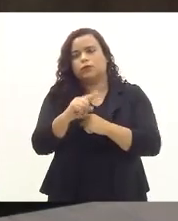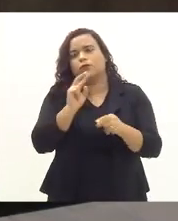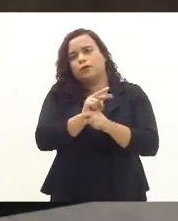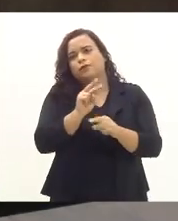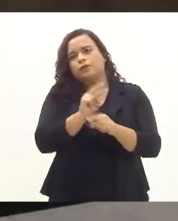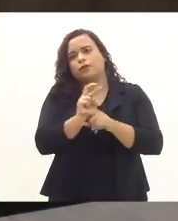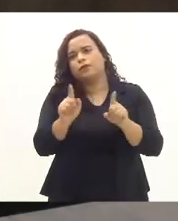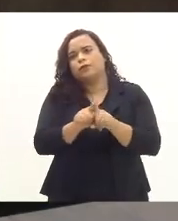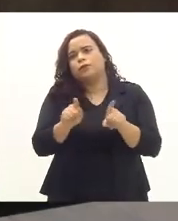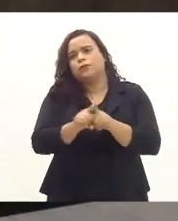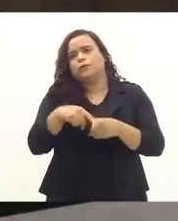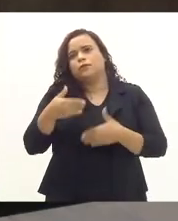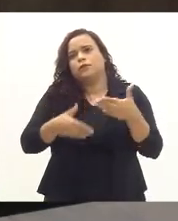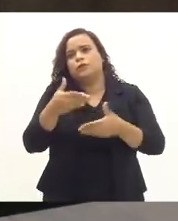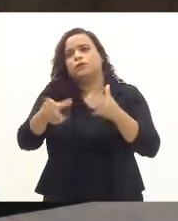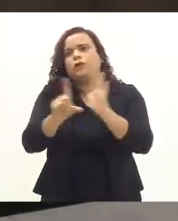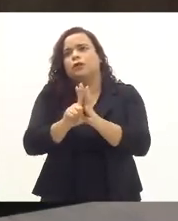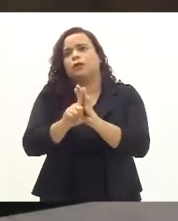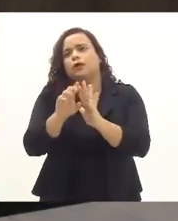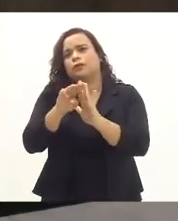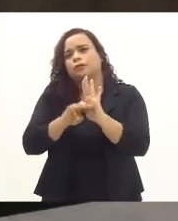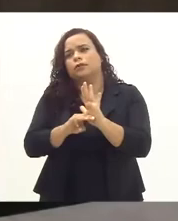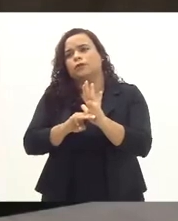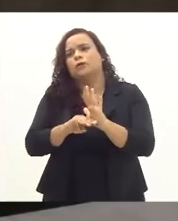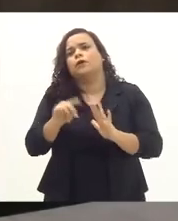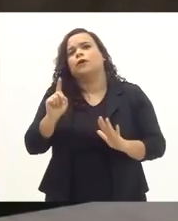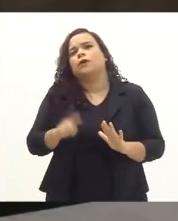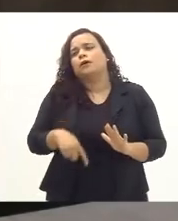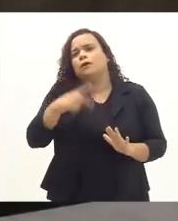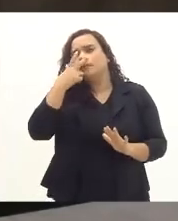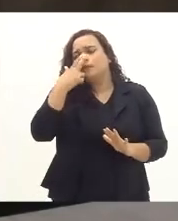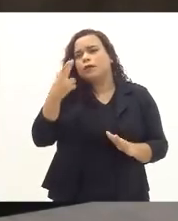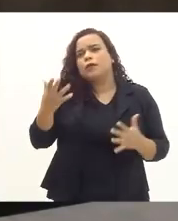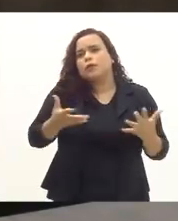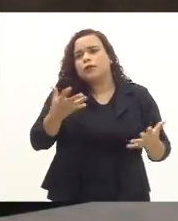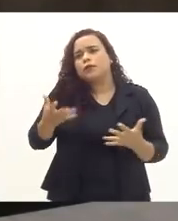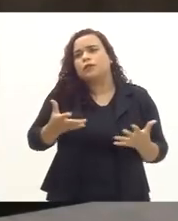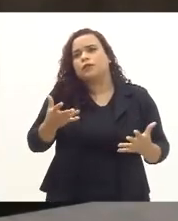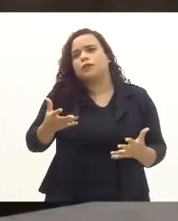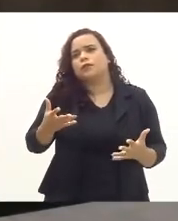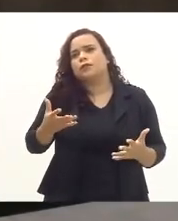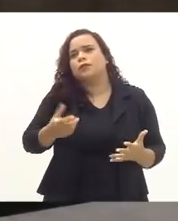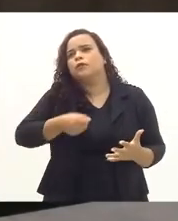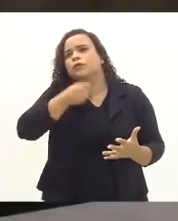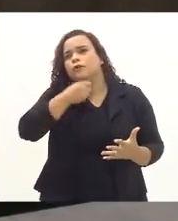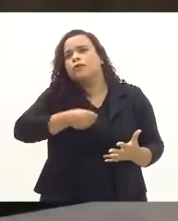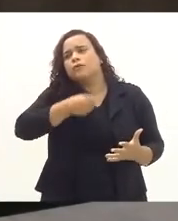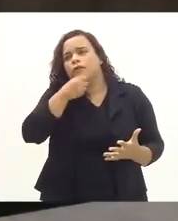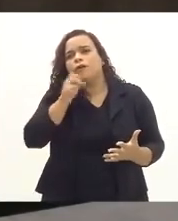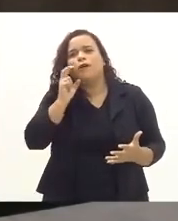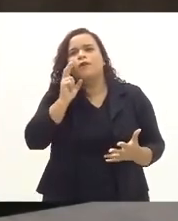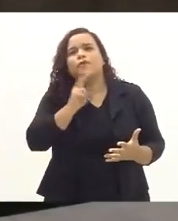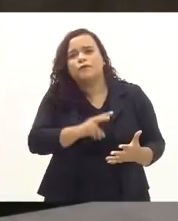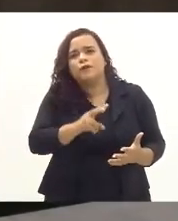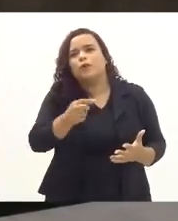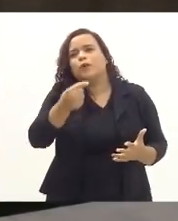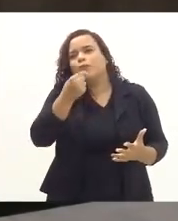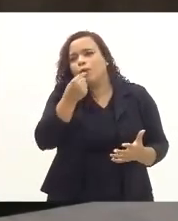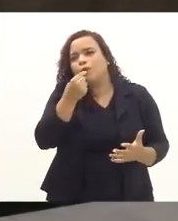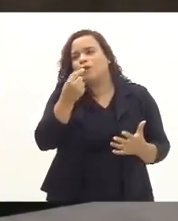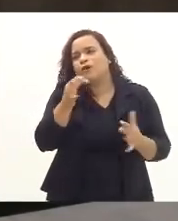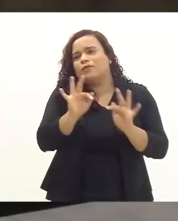defesa e do devido processo legal que é um pouco o vovô viu a uva de